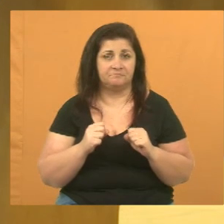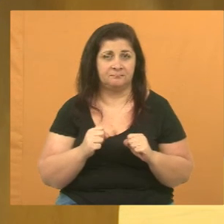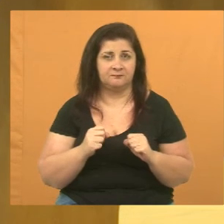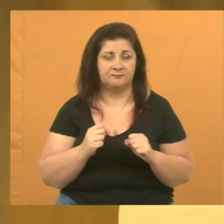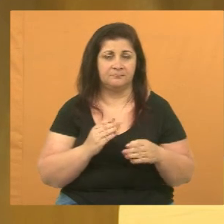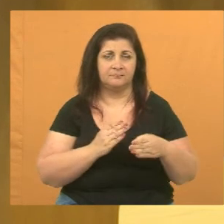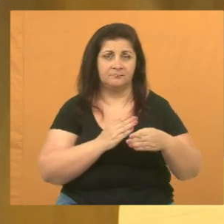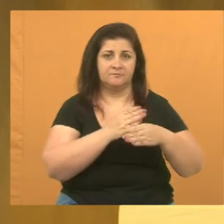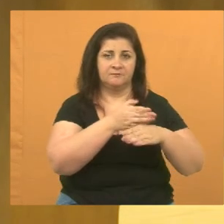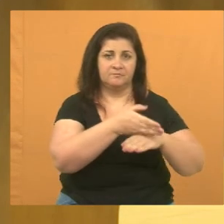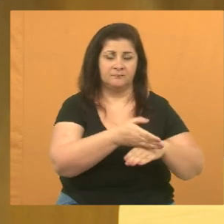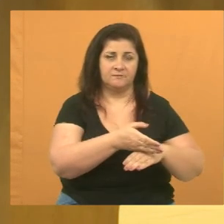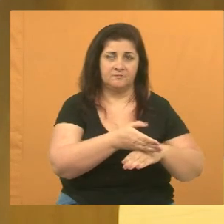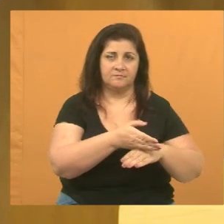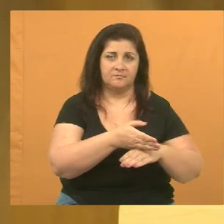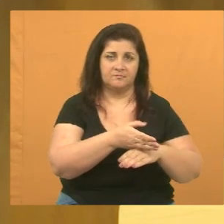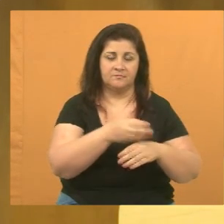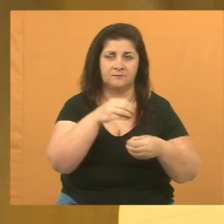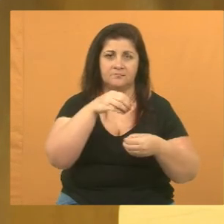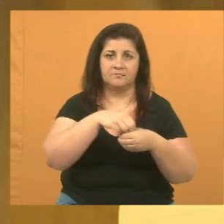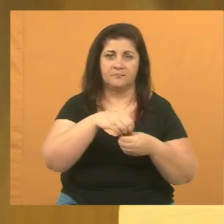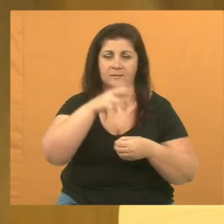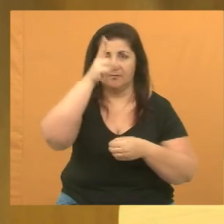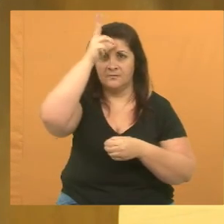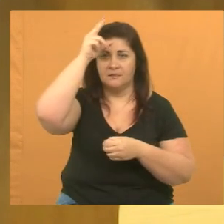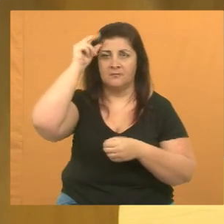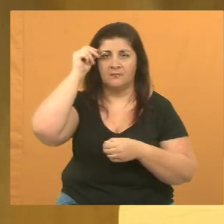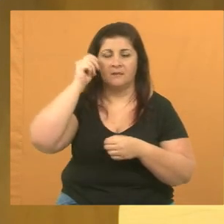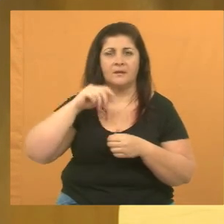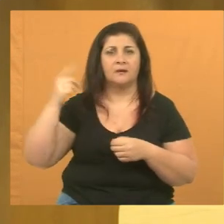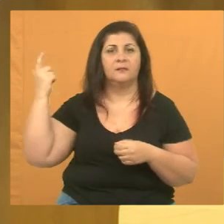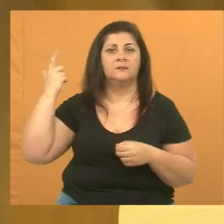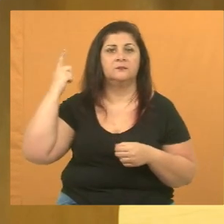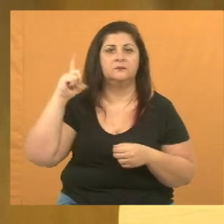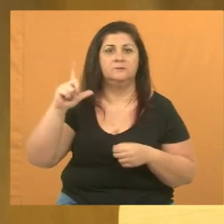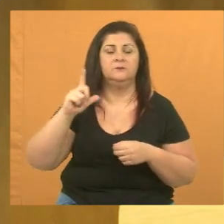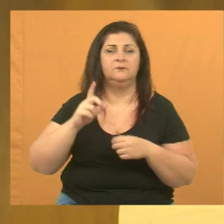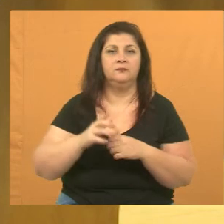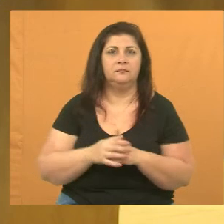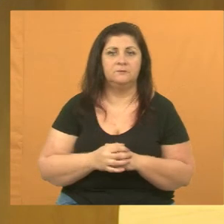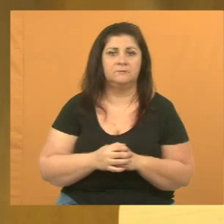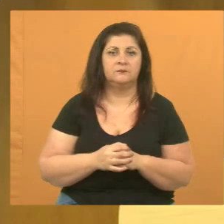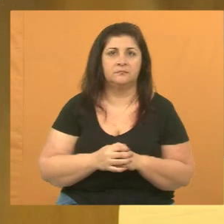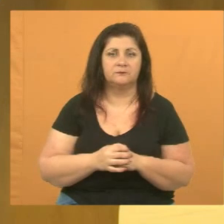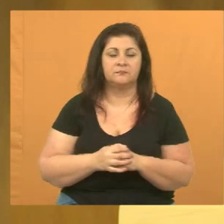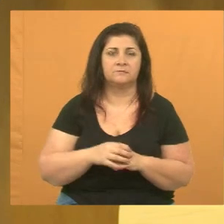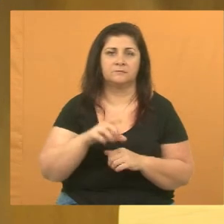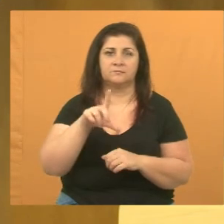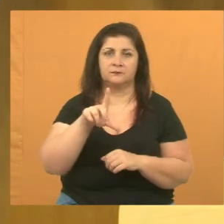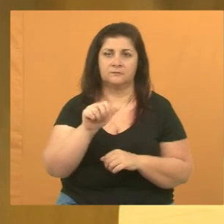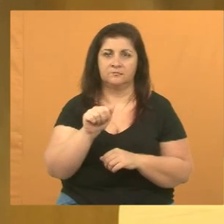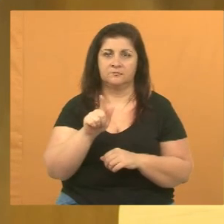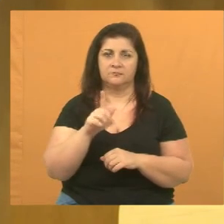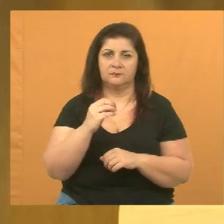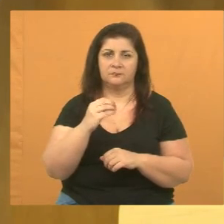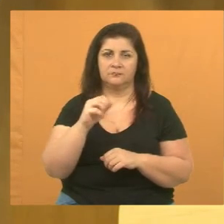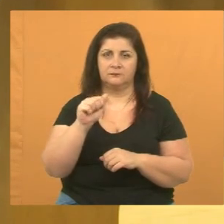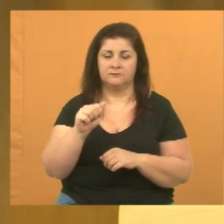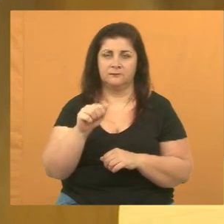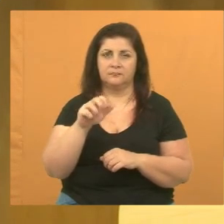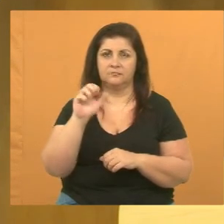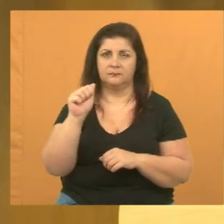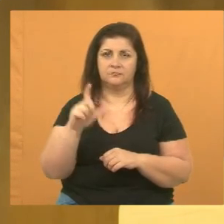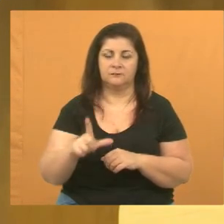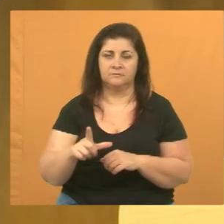de entrar na área da prefeitura e conseguir Lagoa Azul, aonde que